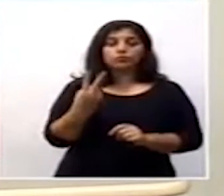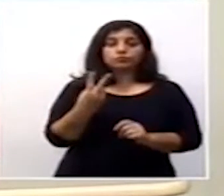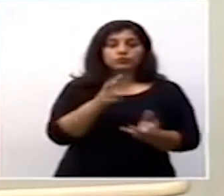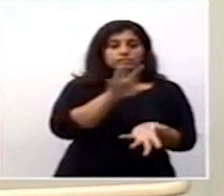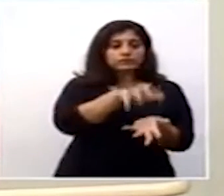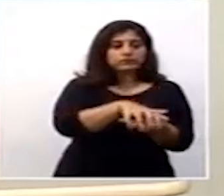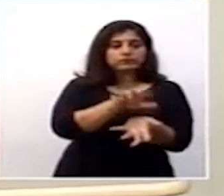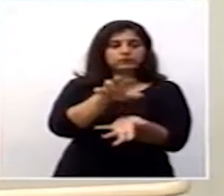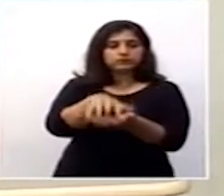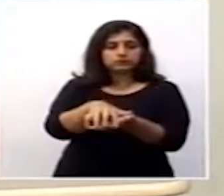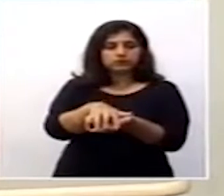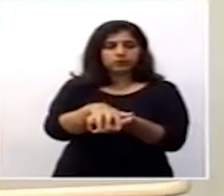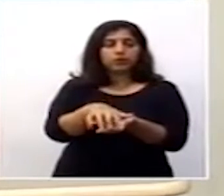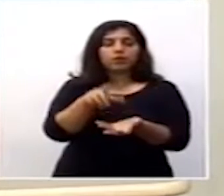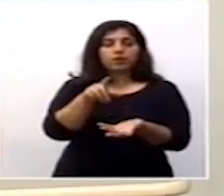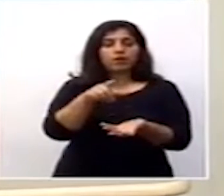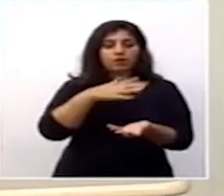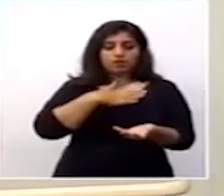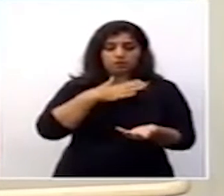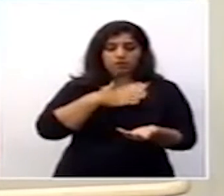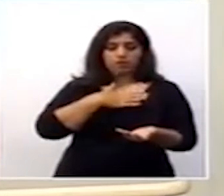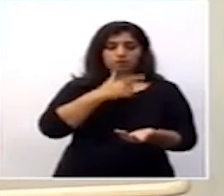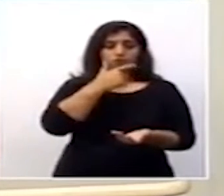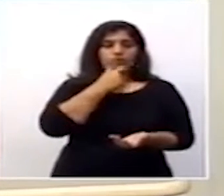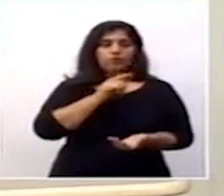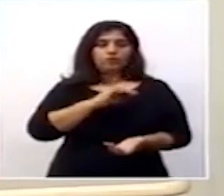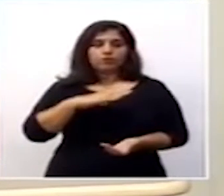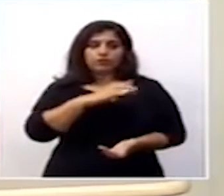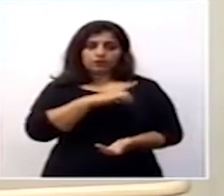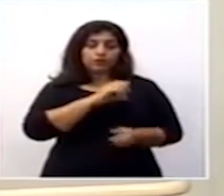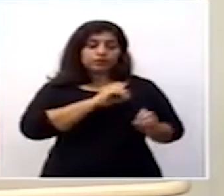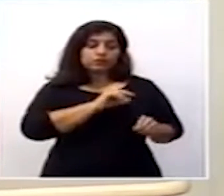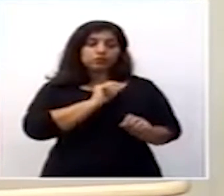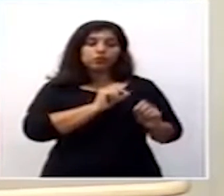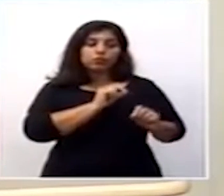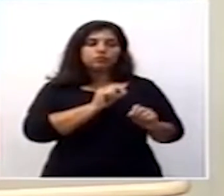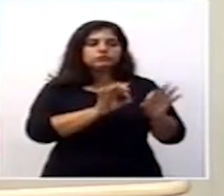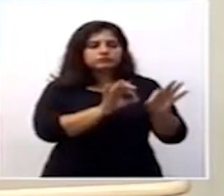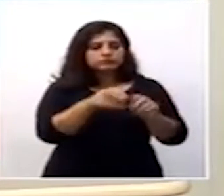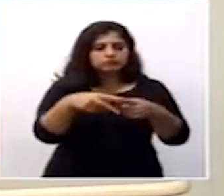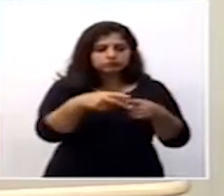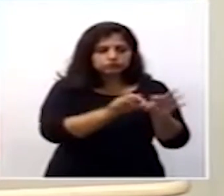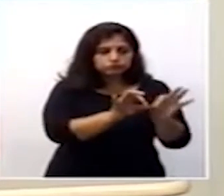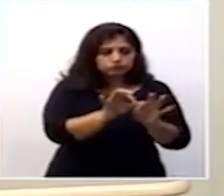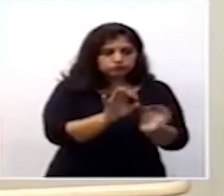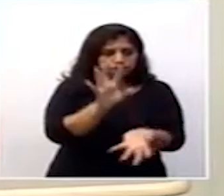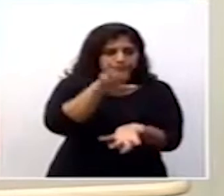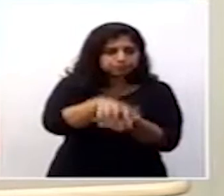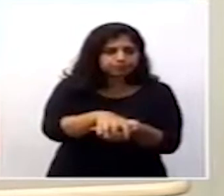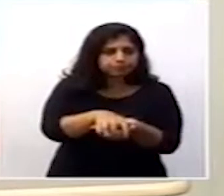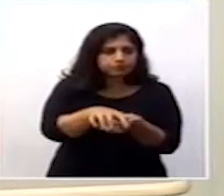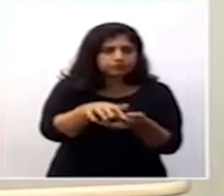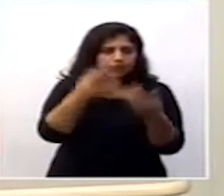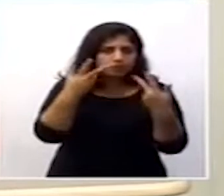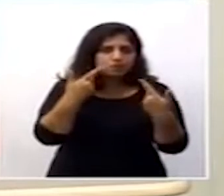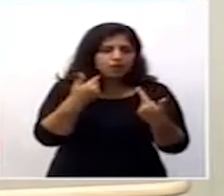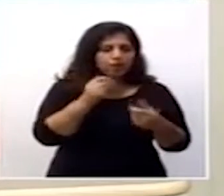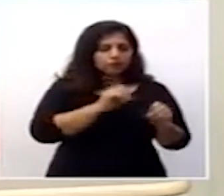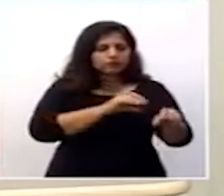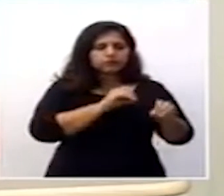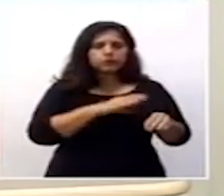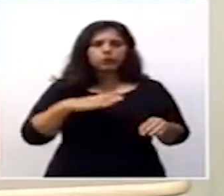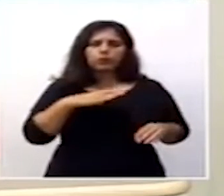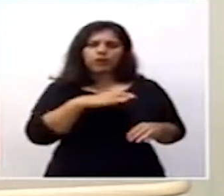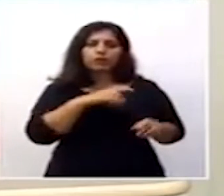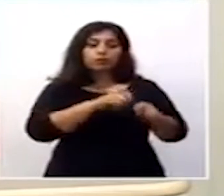armadilhas, uma para ele e uma para o Dalma. Ele ainda ensinou o Dalma a montar a armadilha também. Mostrou tudo como que